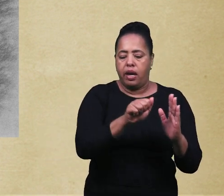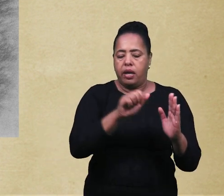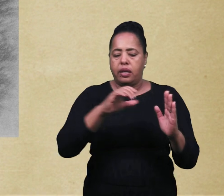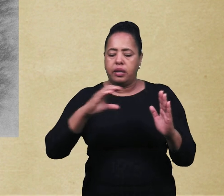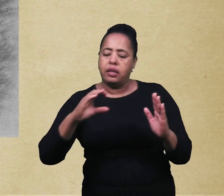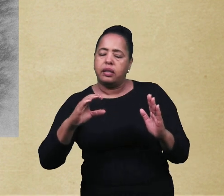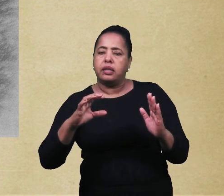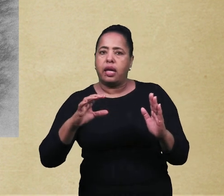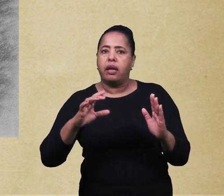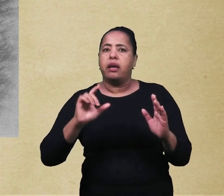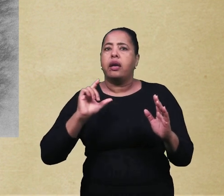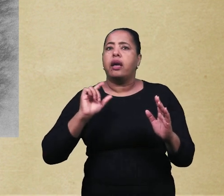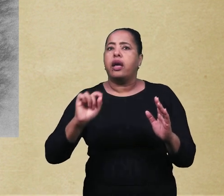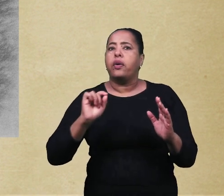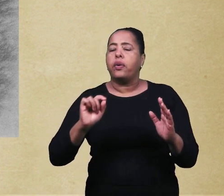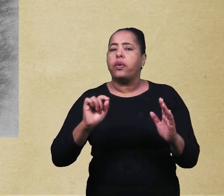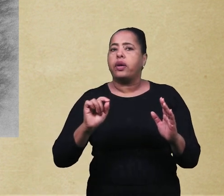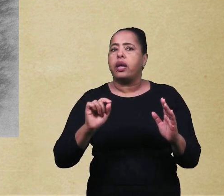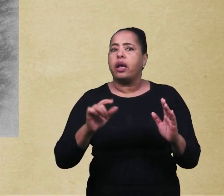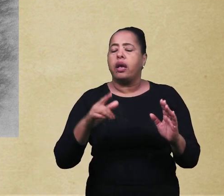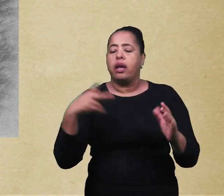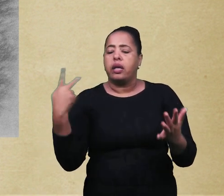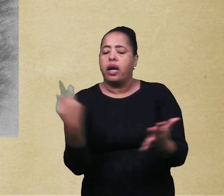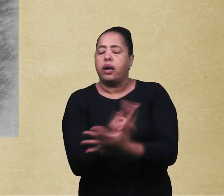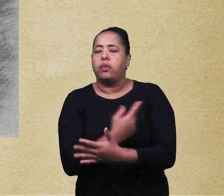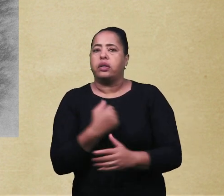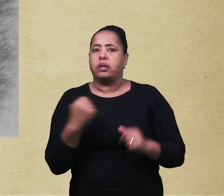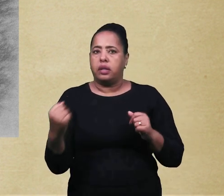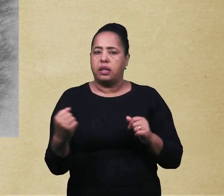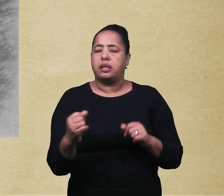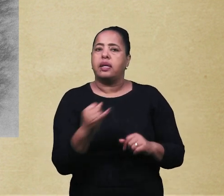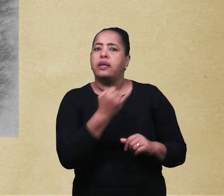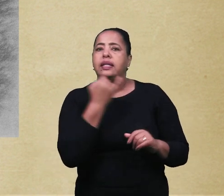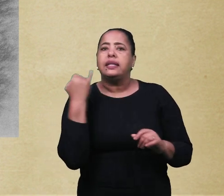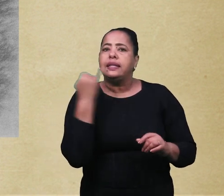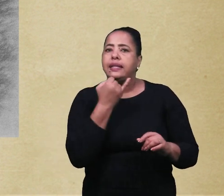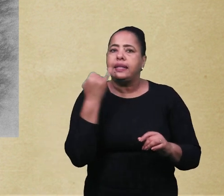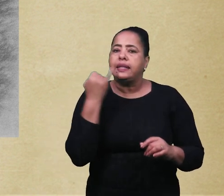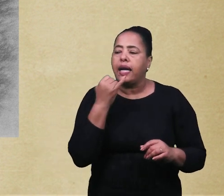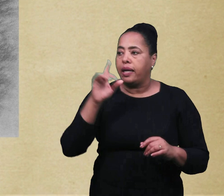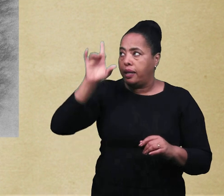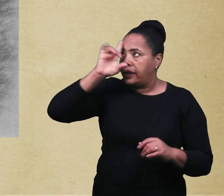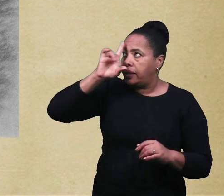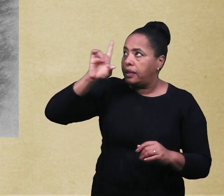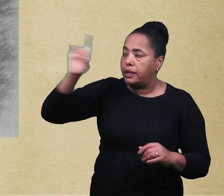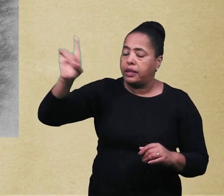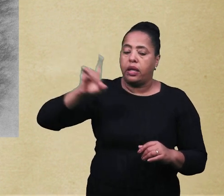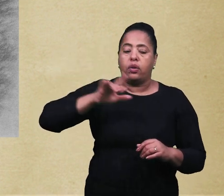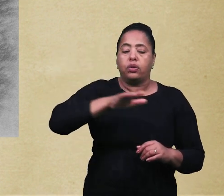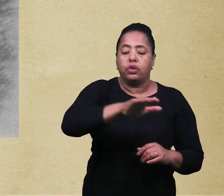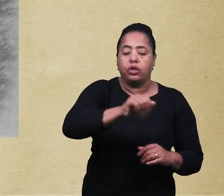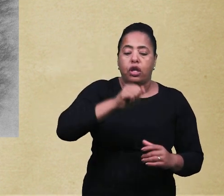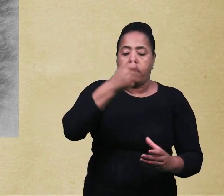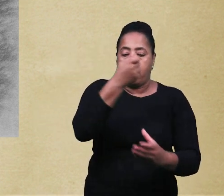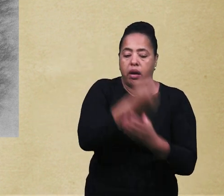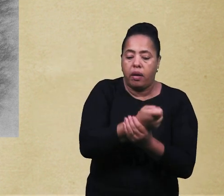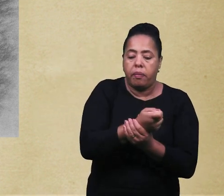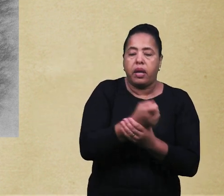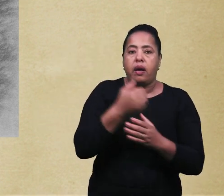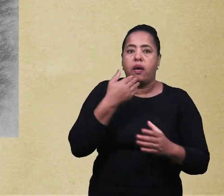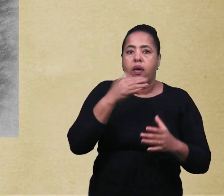a data onde aconteceu o sacrifício de Isaac, onde Deus chama a